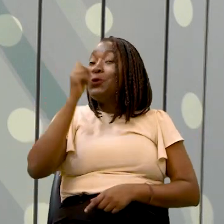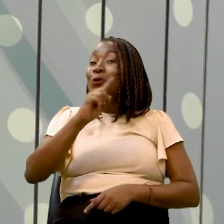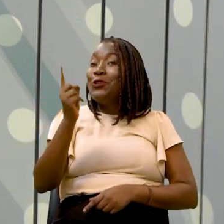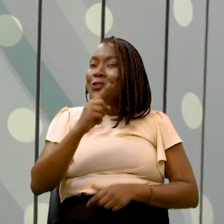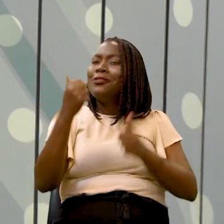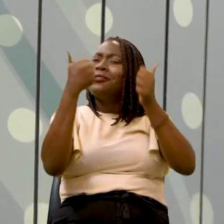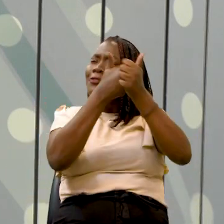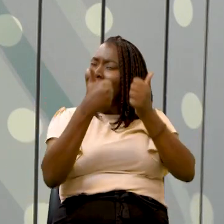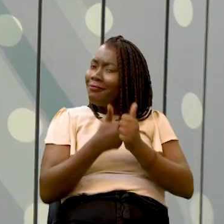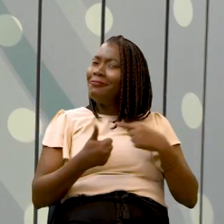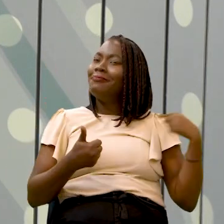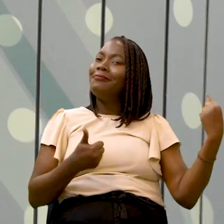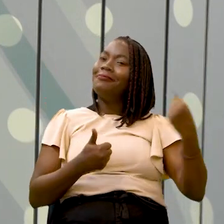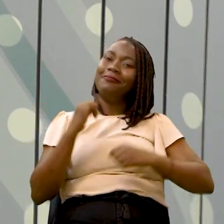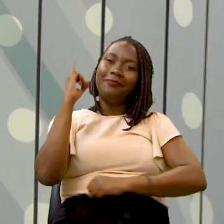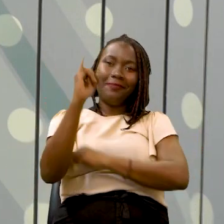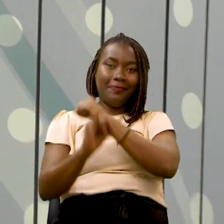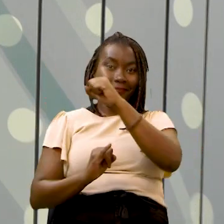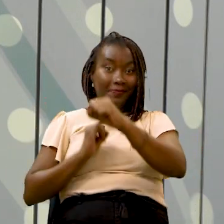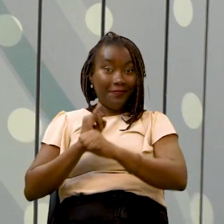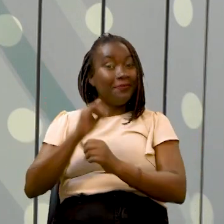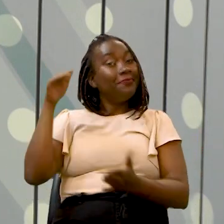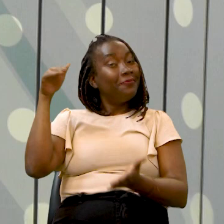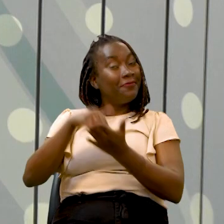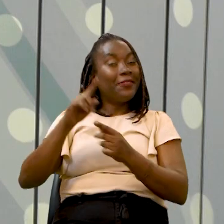Câmara Campinas e não esqueça de nos